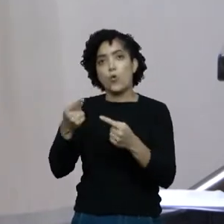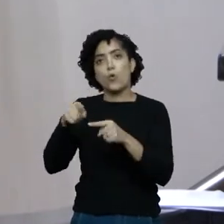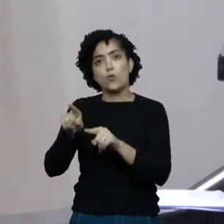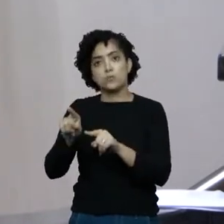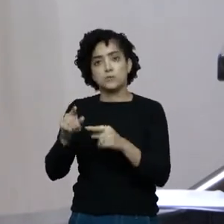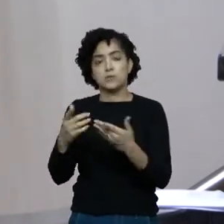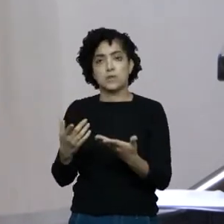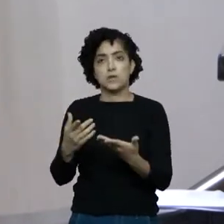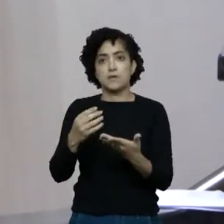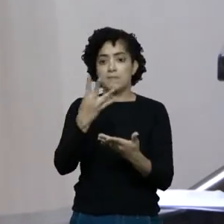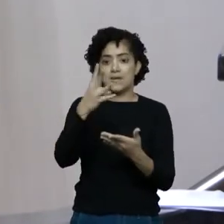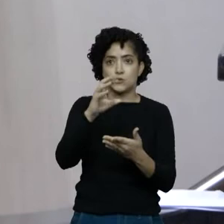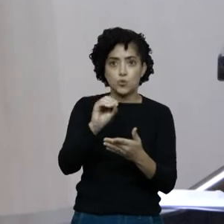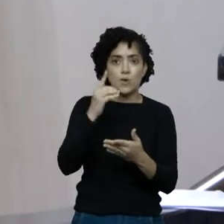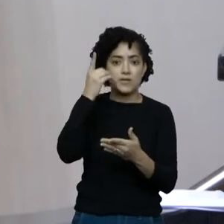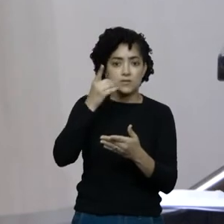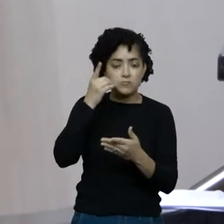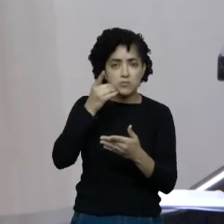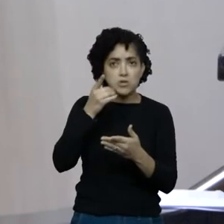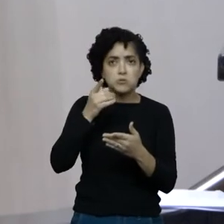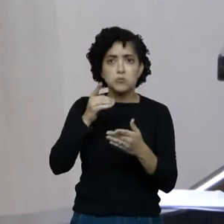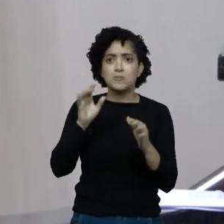40 Deputados refutou